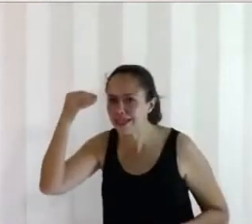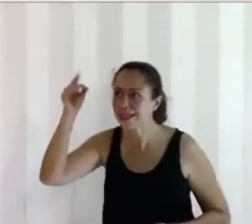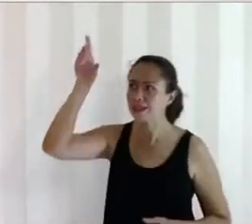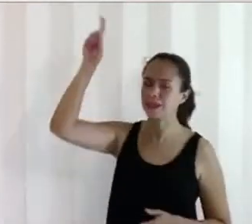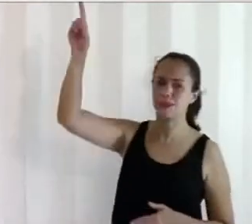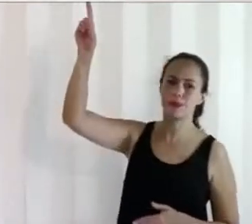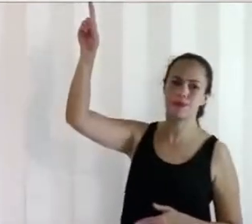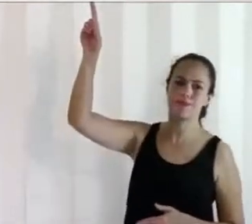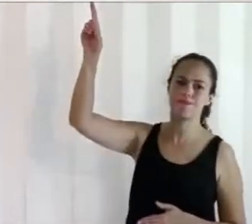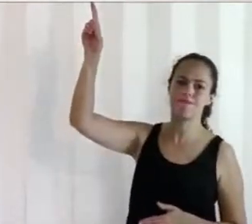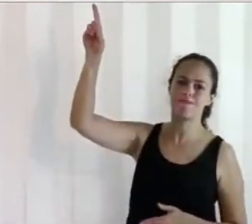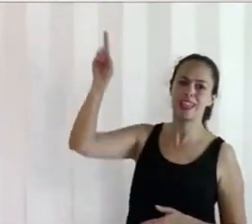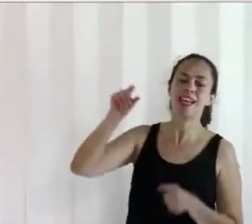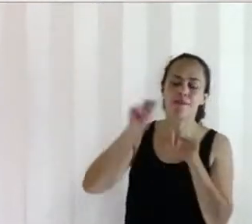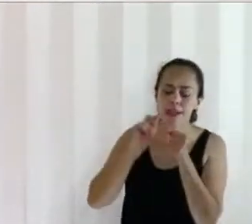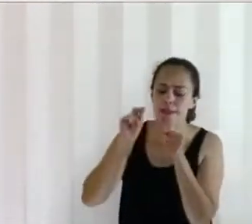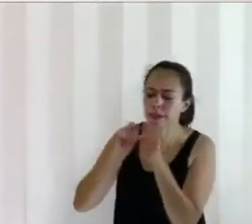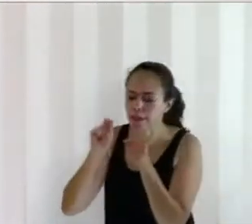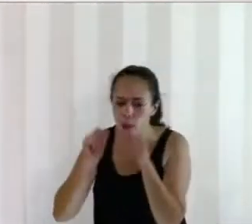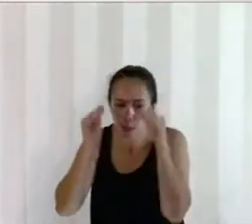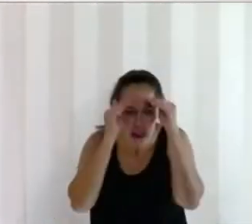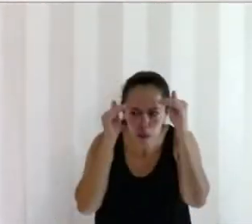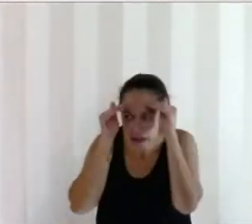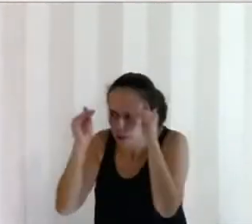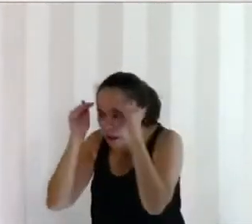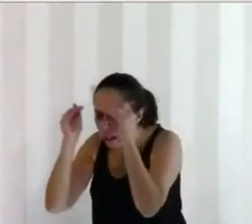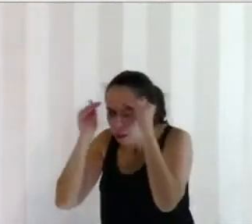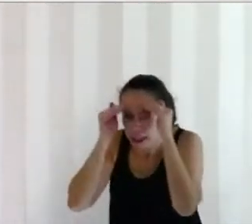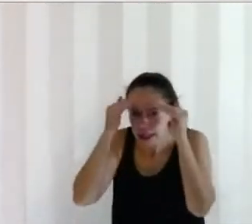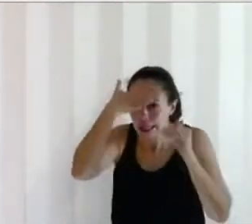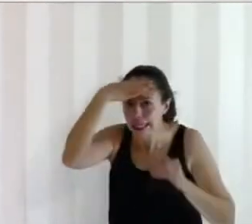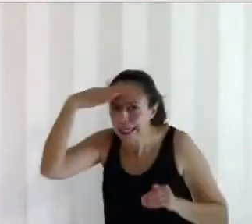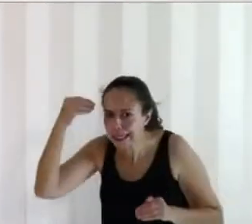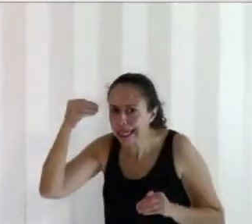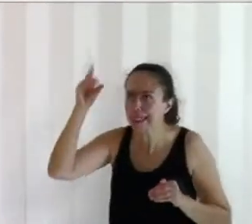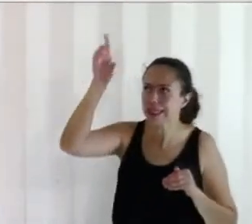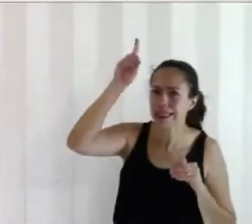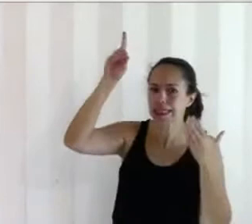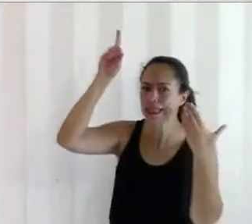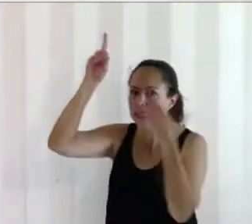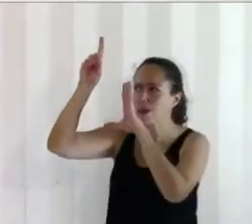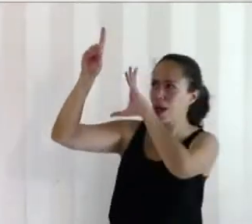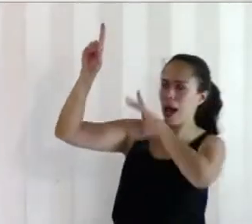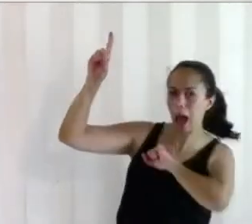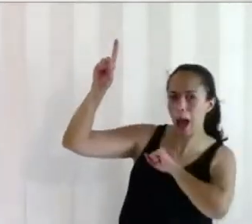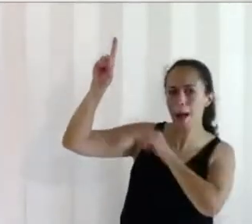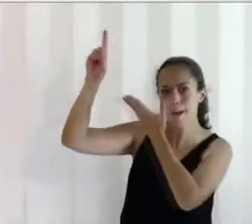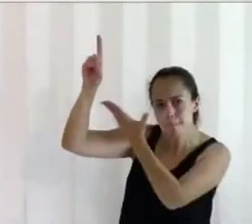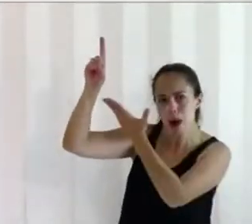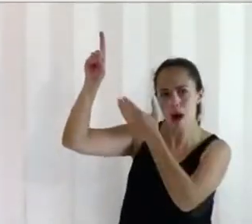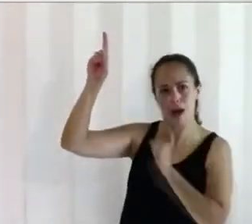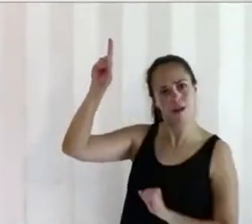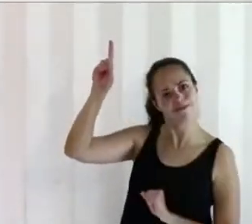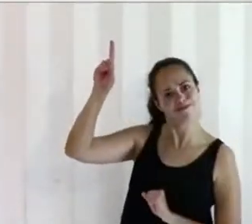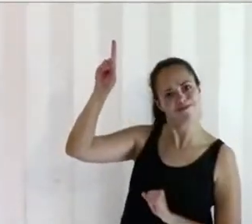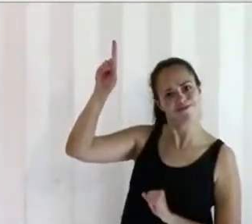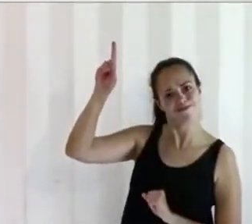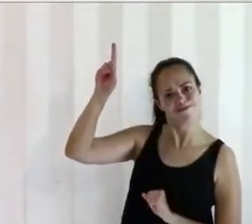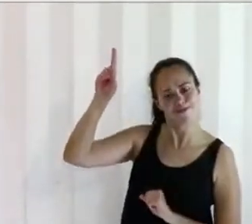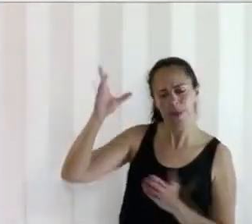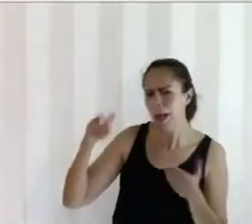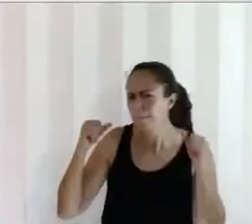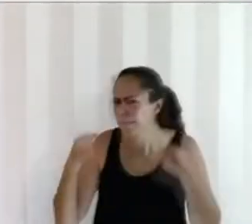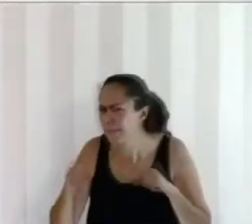alguns exemplos aqui para os meus irmãos da importância do princípio. O que é lei então para Jesus? Vamos voltar aos